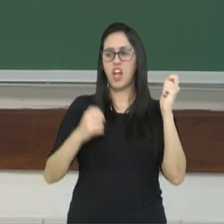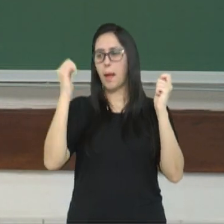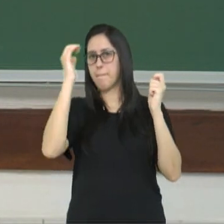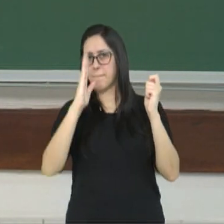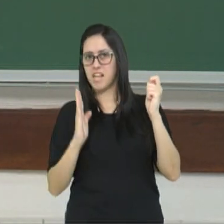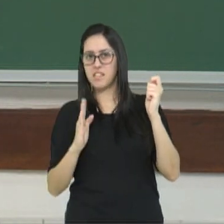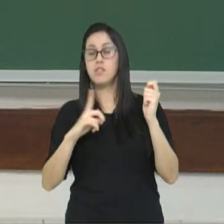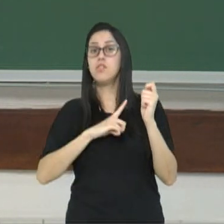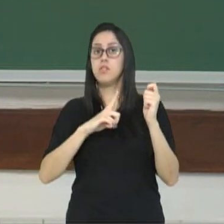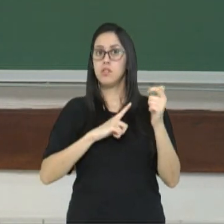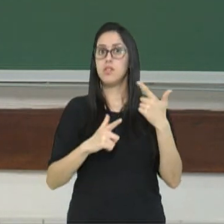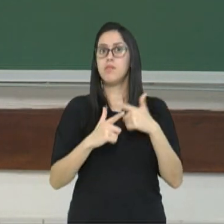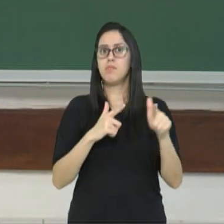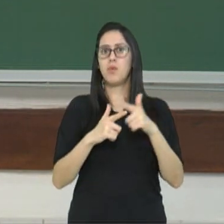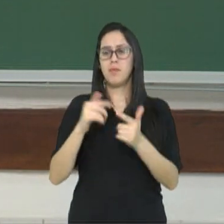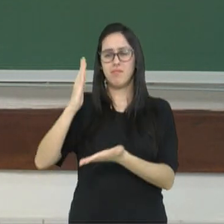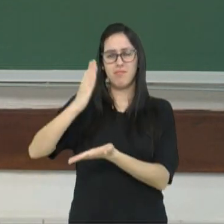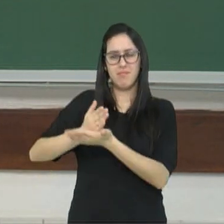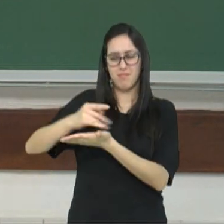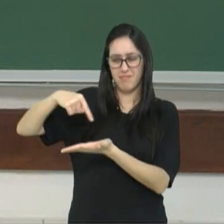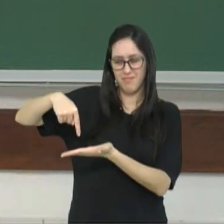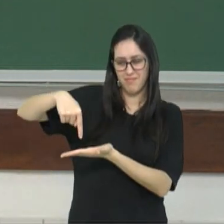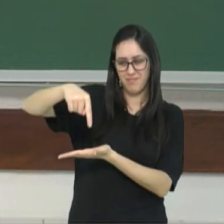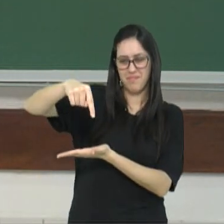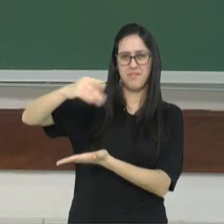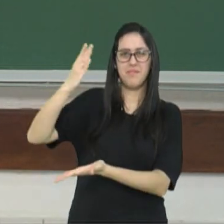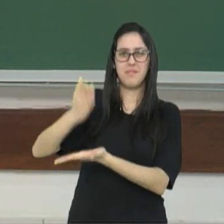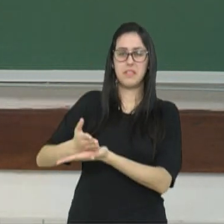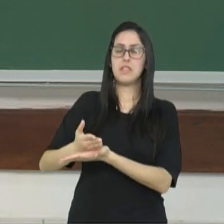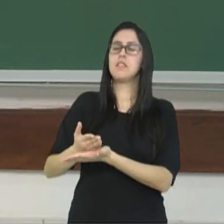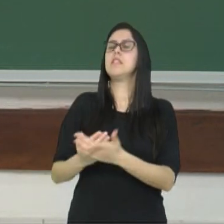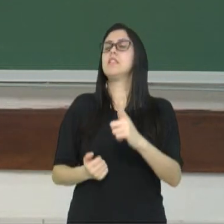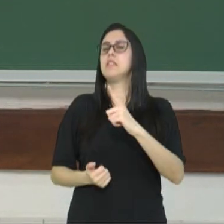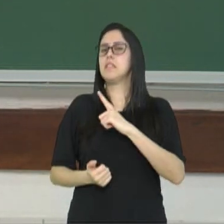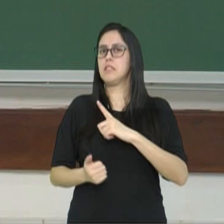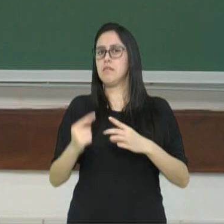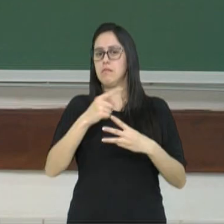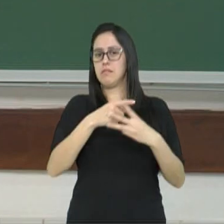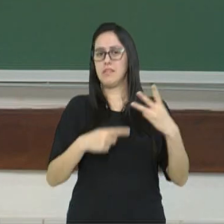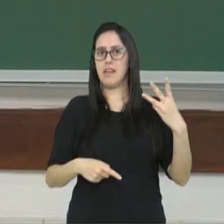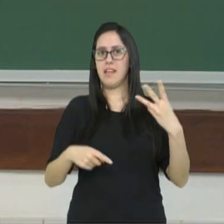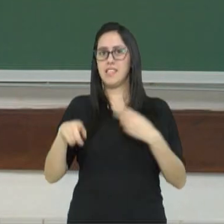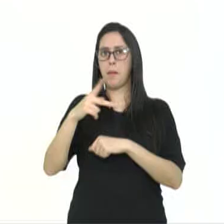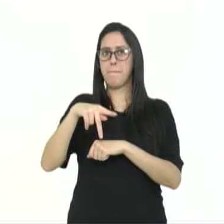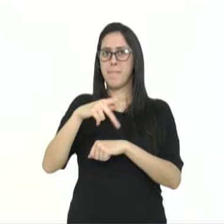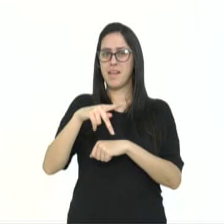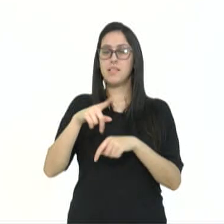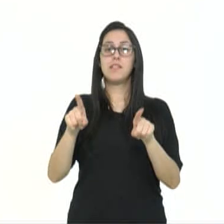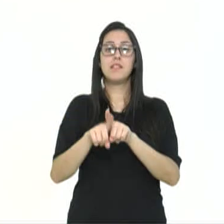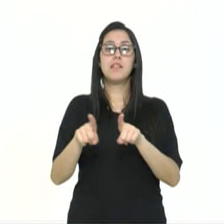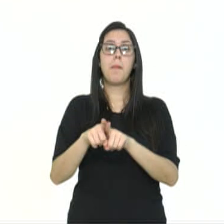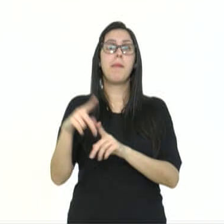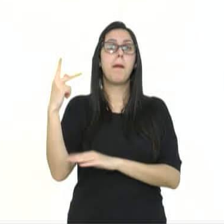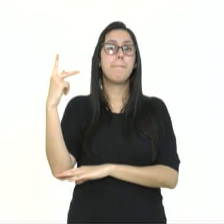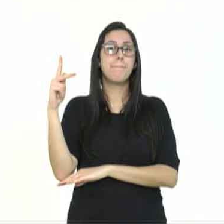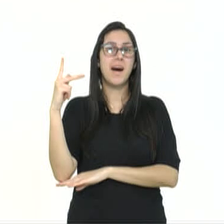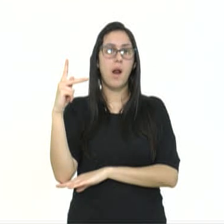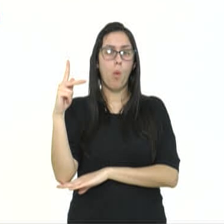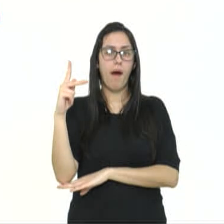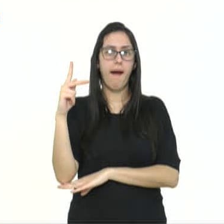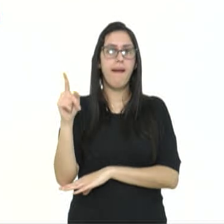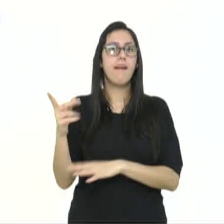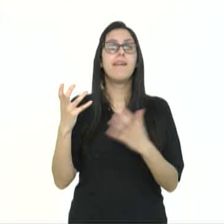fronteira ocorreram nesses territórios, ocorreram envolvendo esses três países. E também o Paraguai agora, ele vai tentar